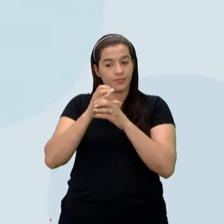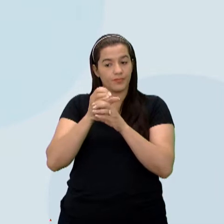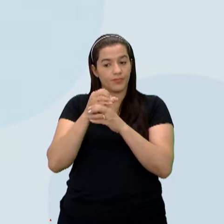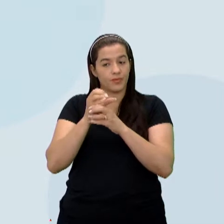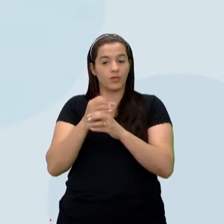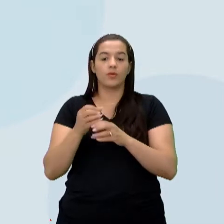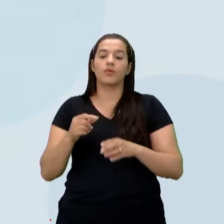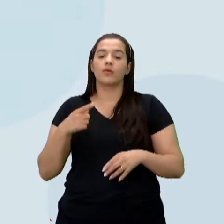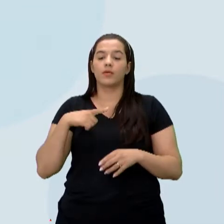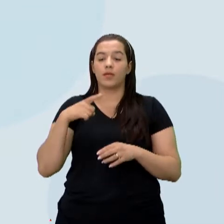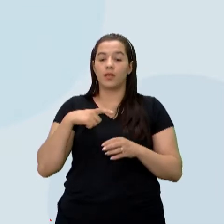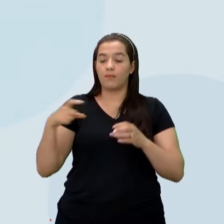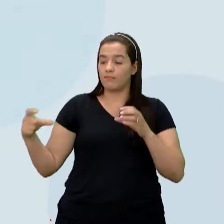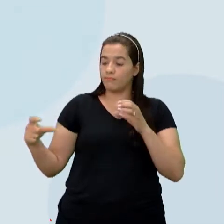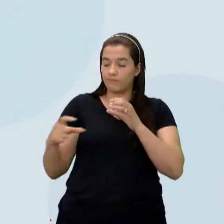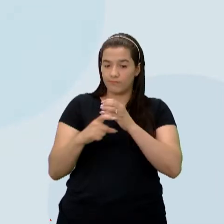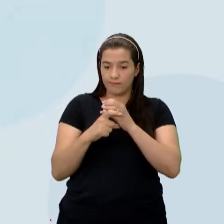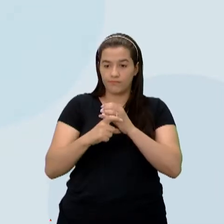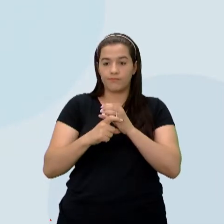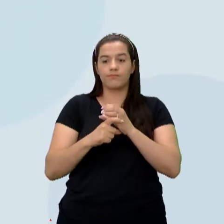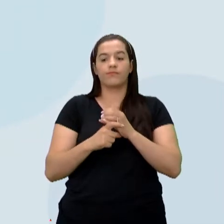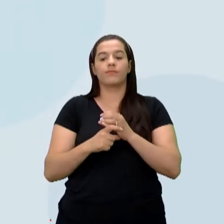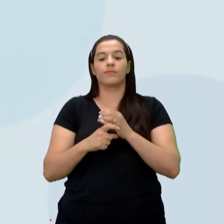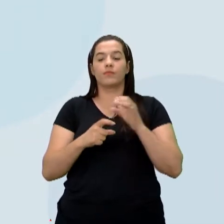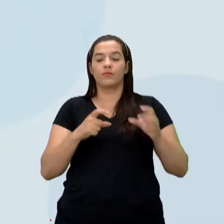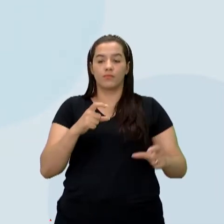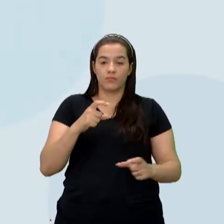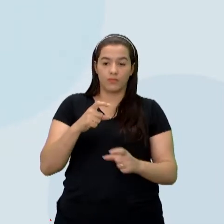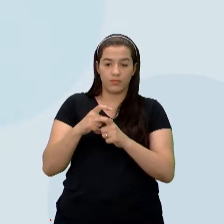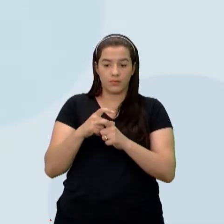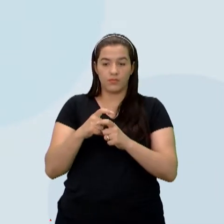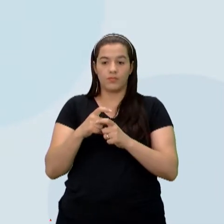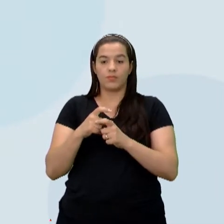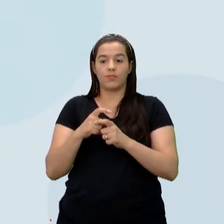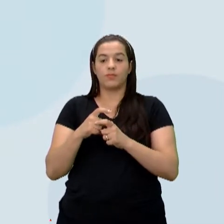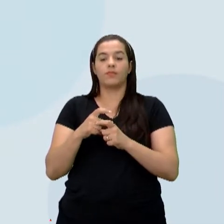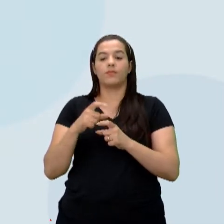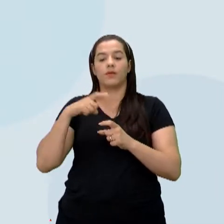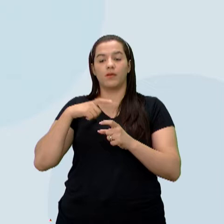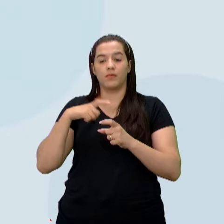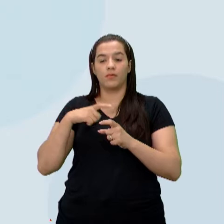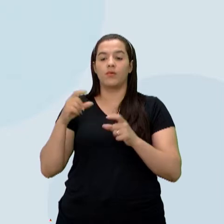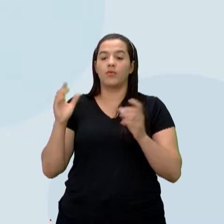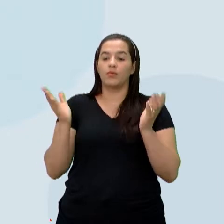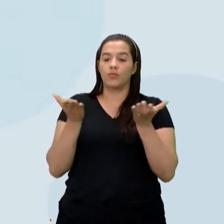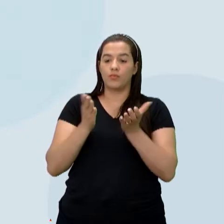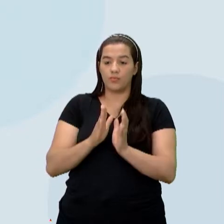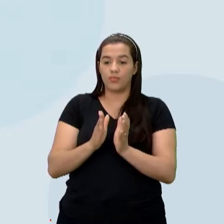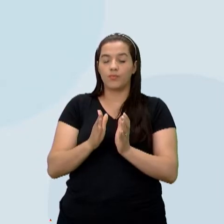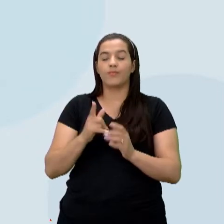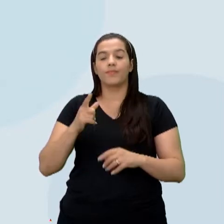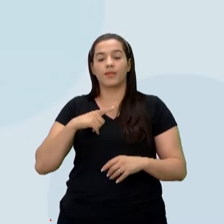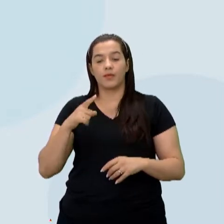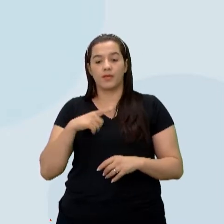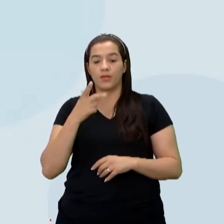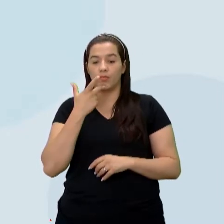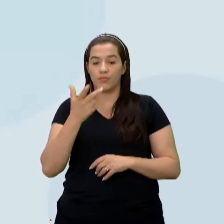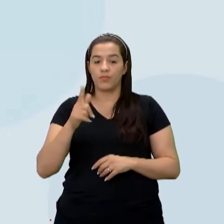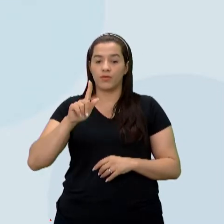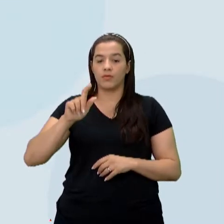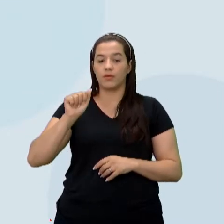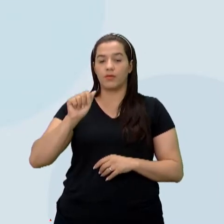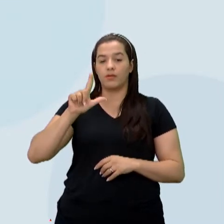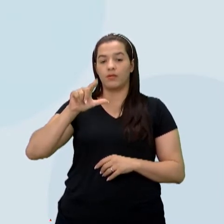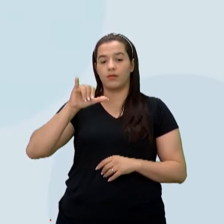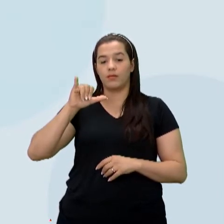objectiva de lente convexa e uma lente de luneta côncava, conforme relatou Galileu Galilei